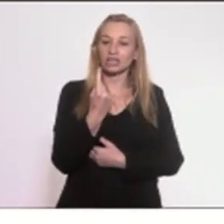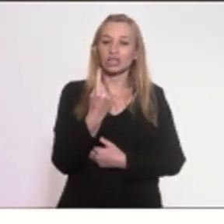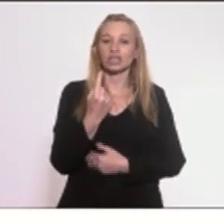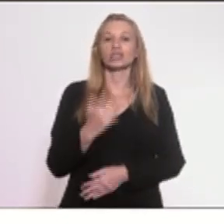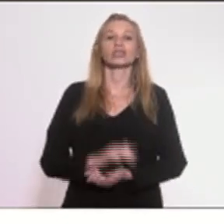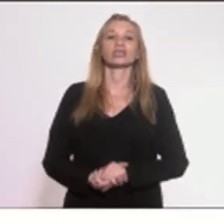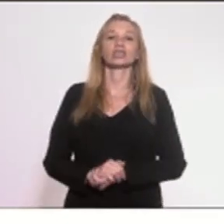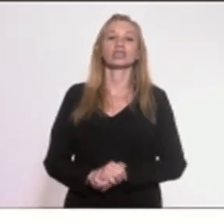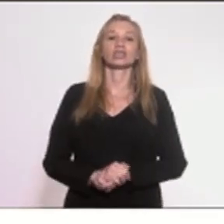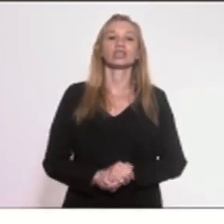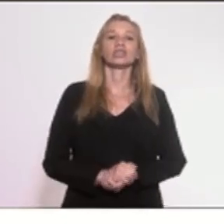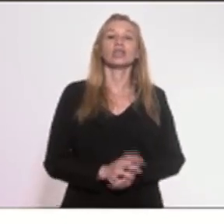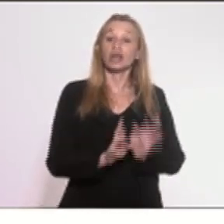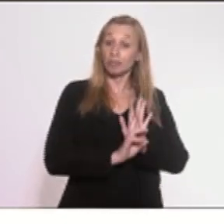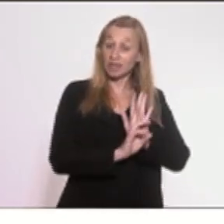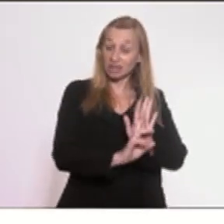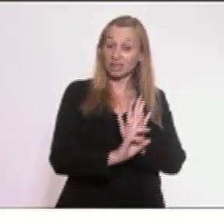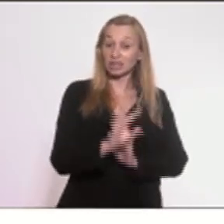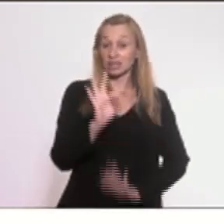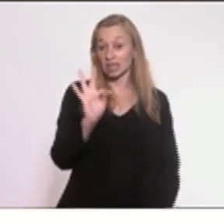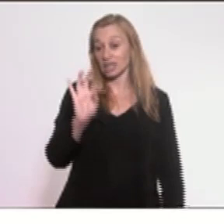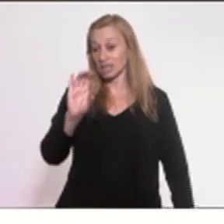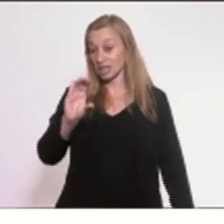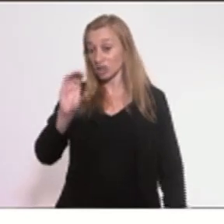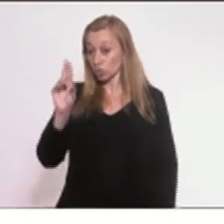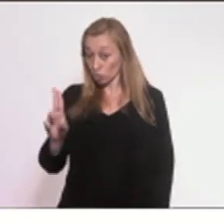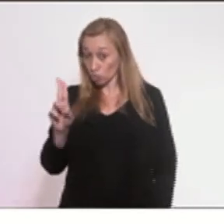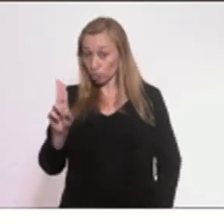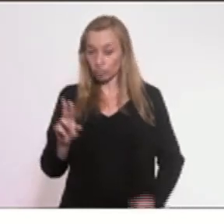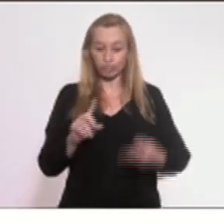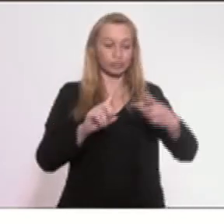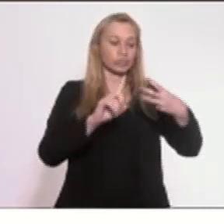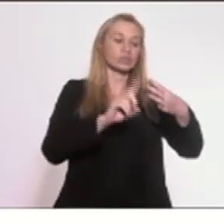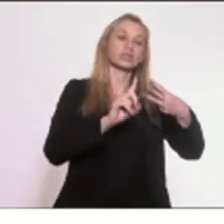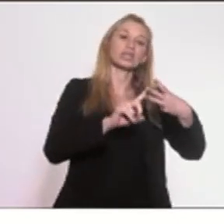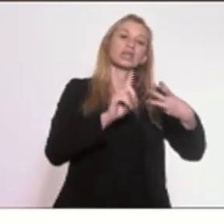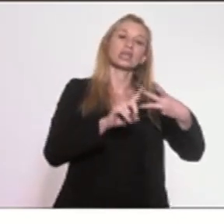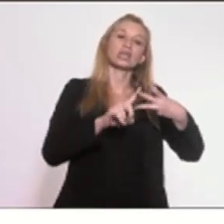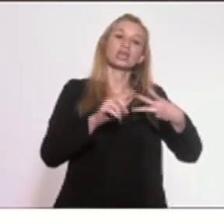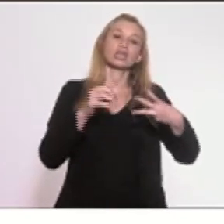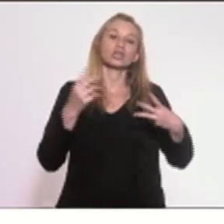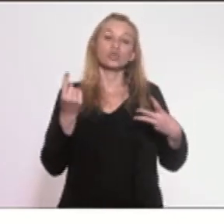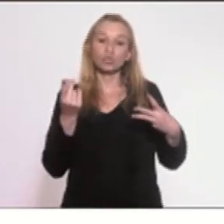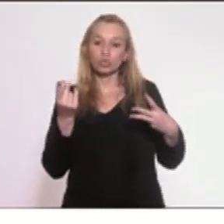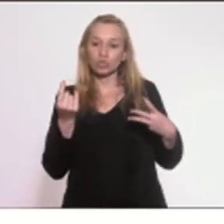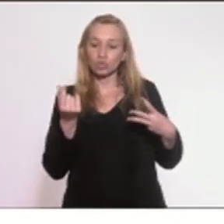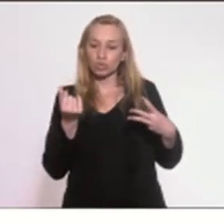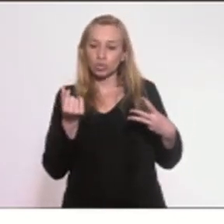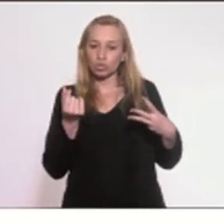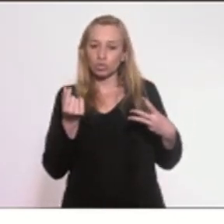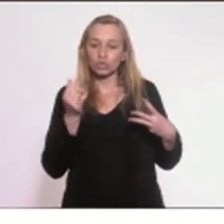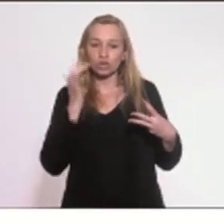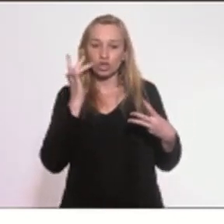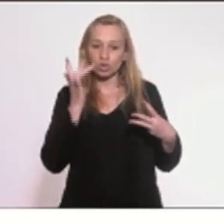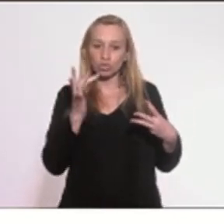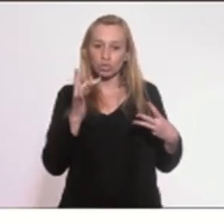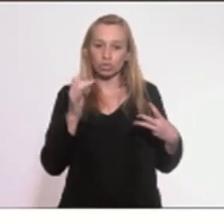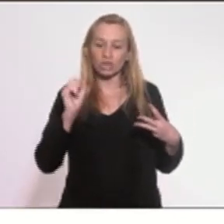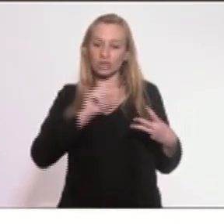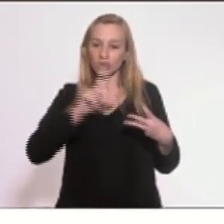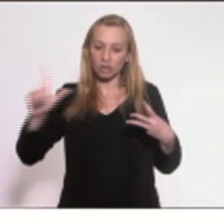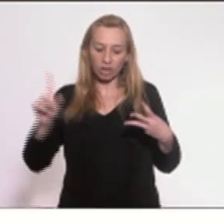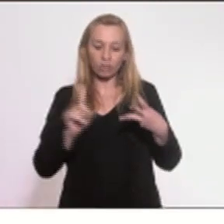Representante do TCU, representante do Tesouro Nacional e o representante do governo do